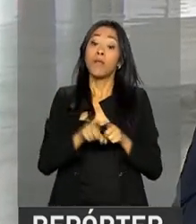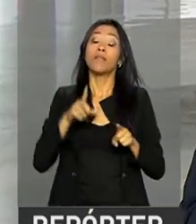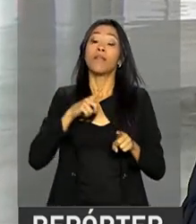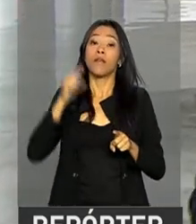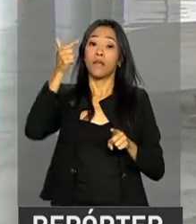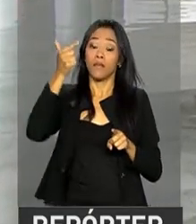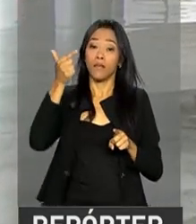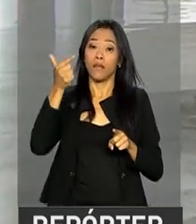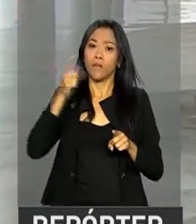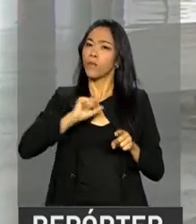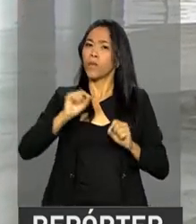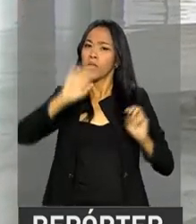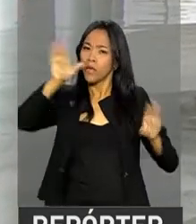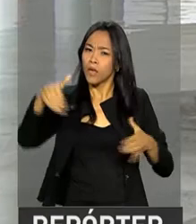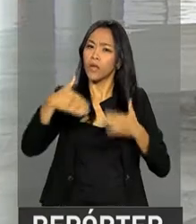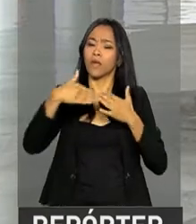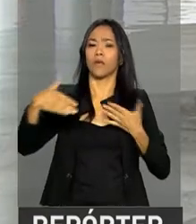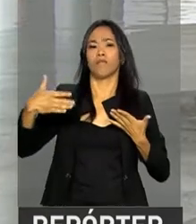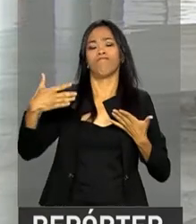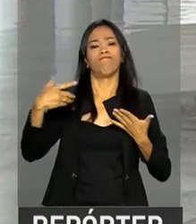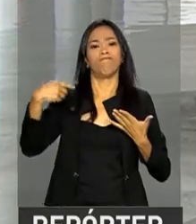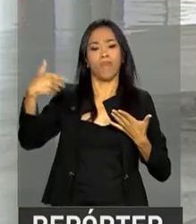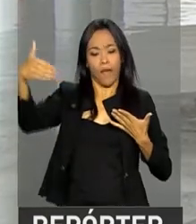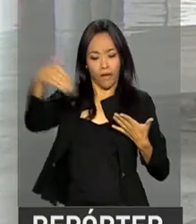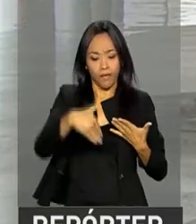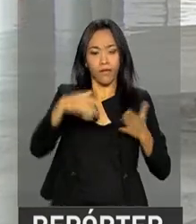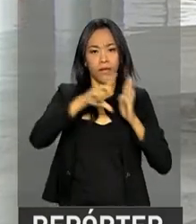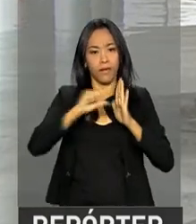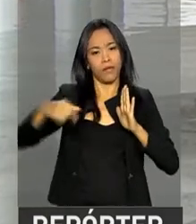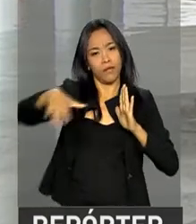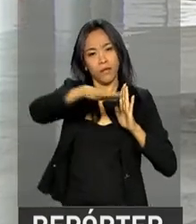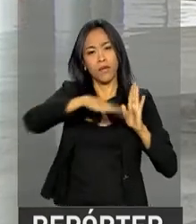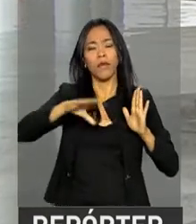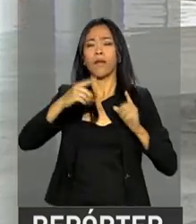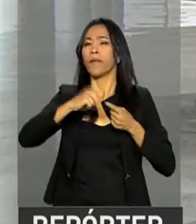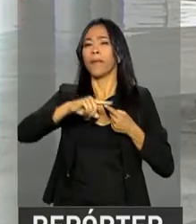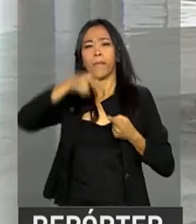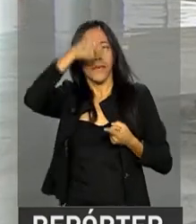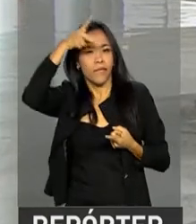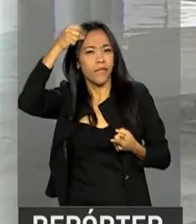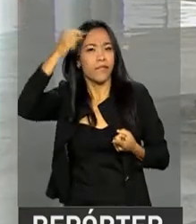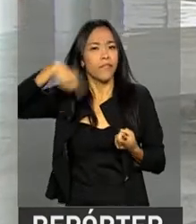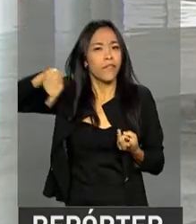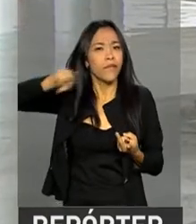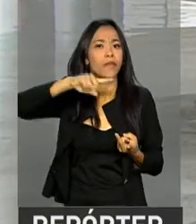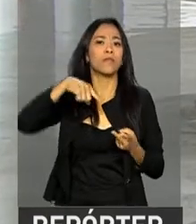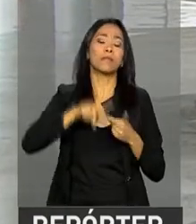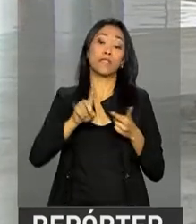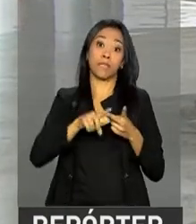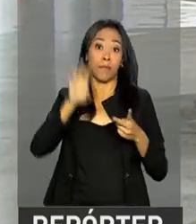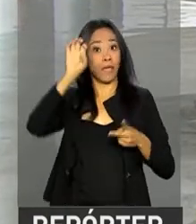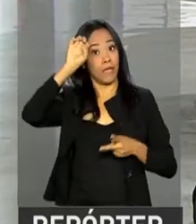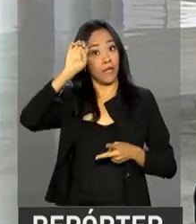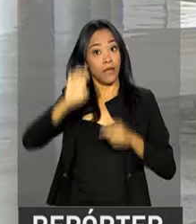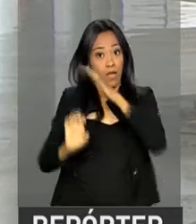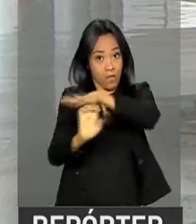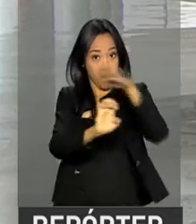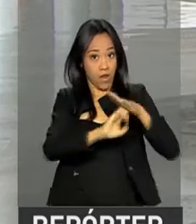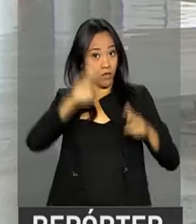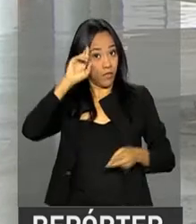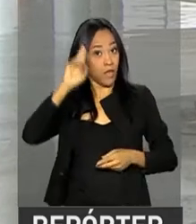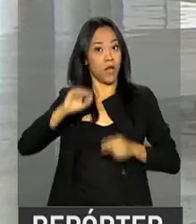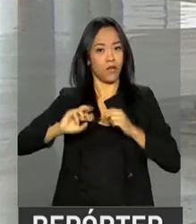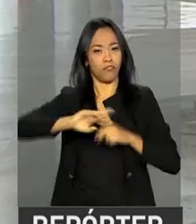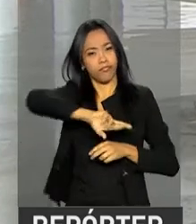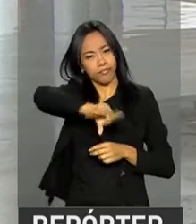a audiência recebe em audiências aqui no planalto prefeitos e empresários e também tem durante todo dia